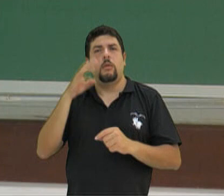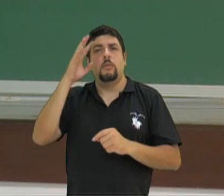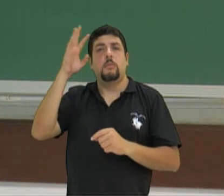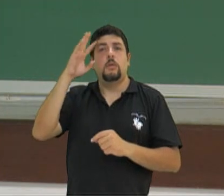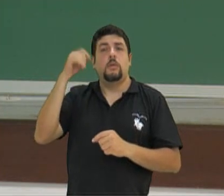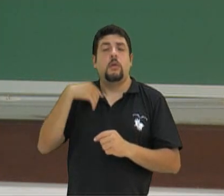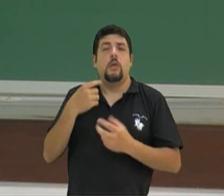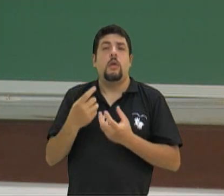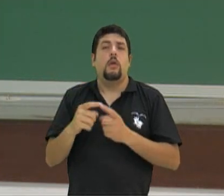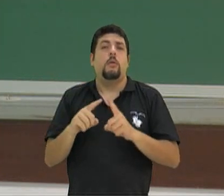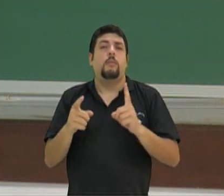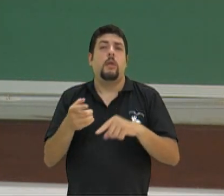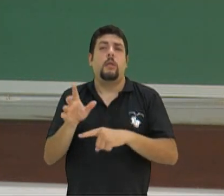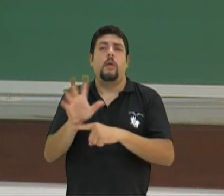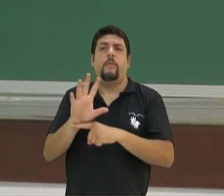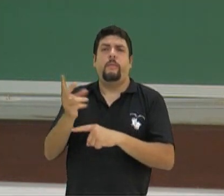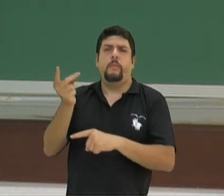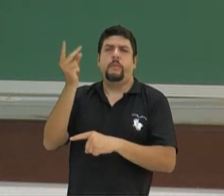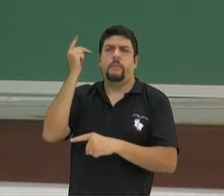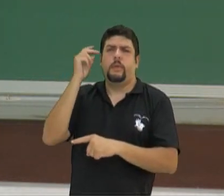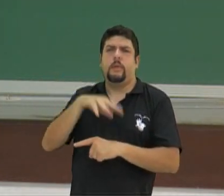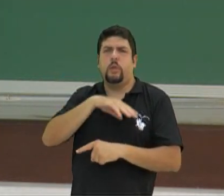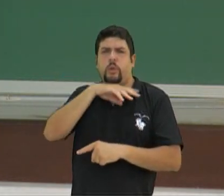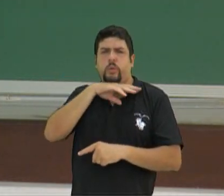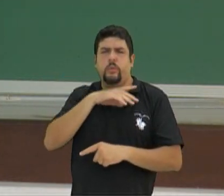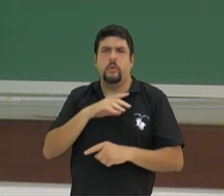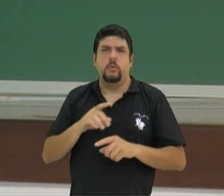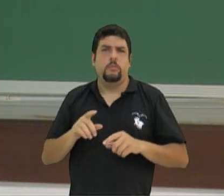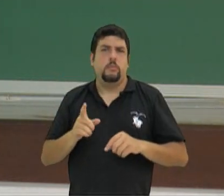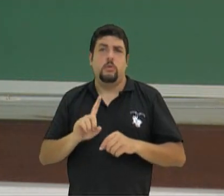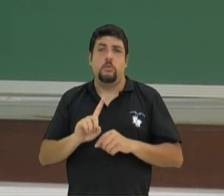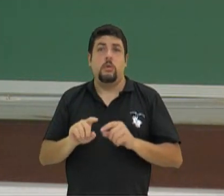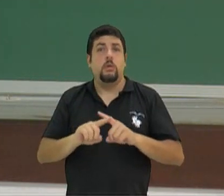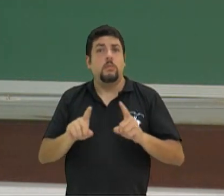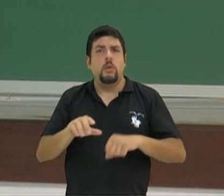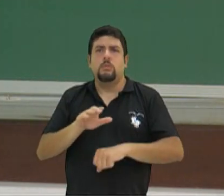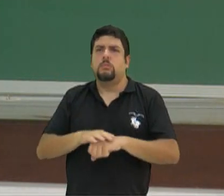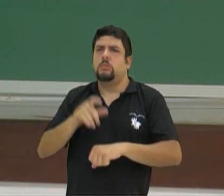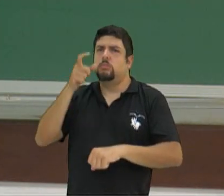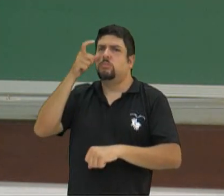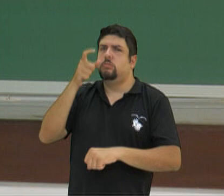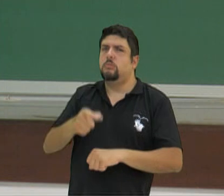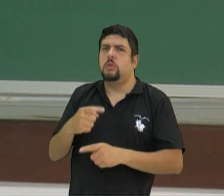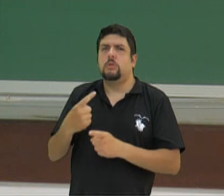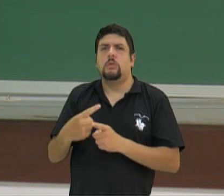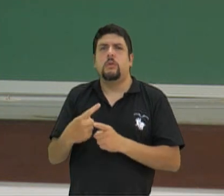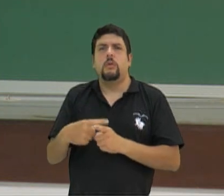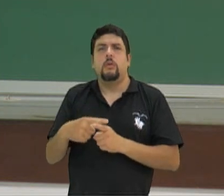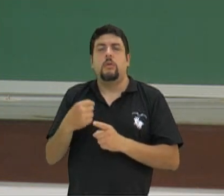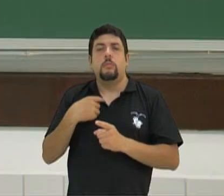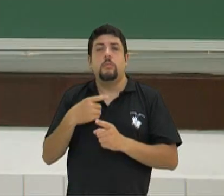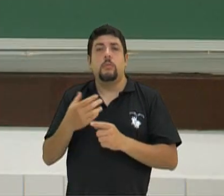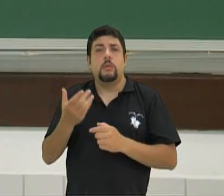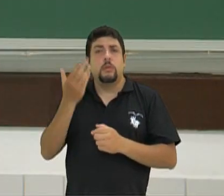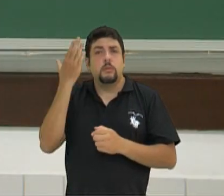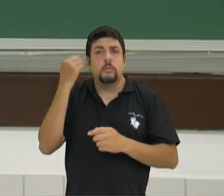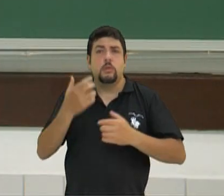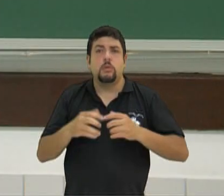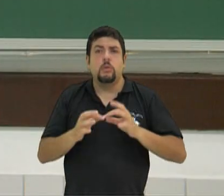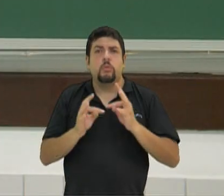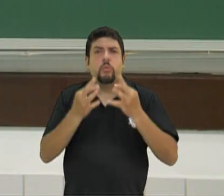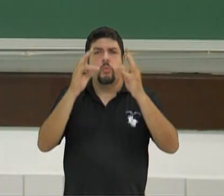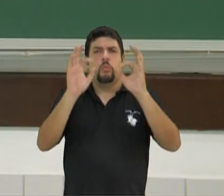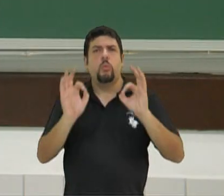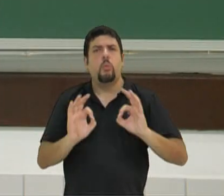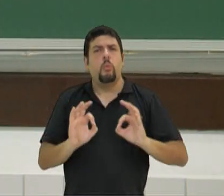acha, filme antigo é ruim, tudo. Gente, são os mais interessantes, porque os recursos que ele tinha na época eram totalmente escassos,